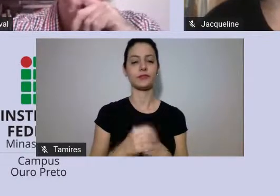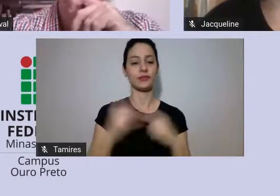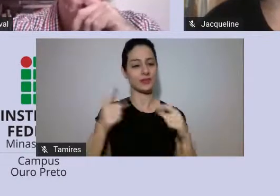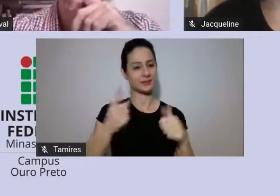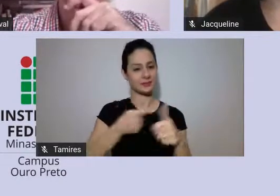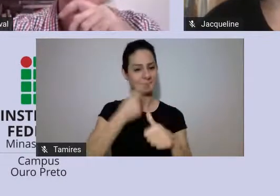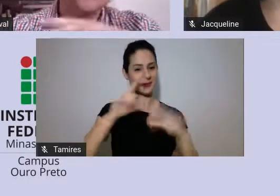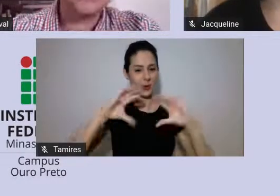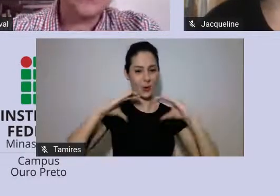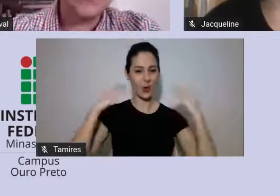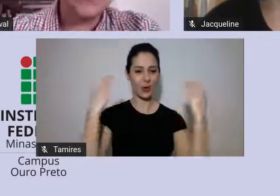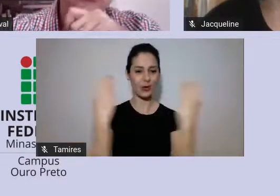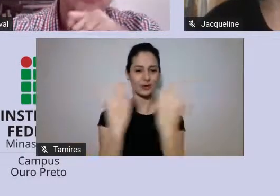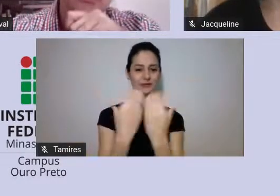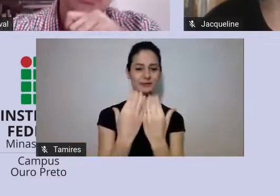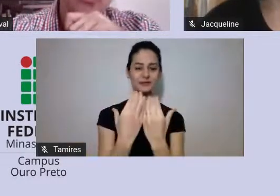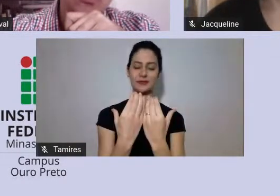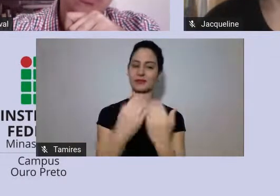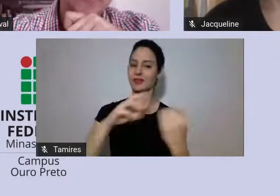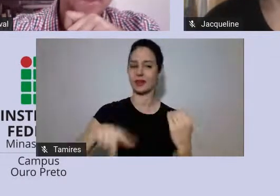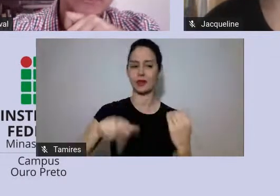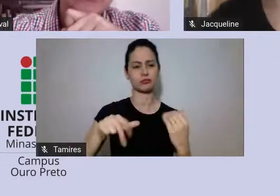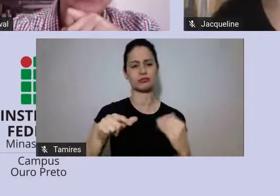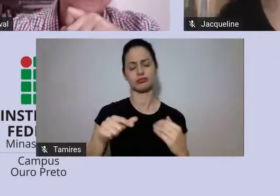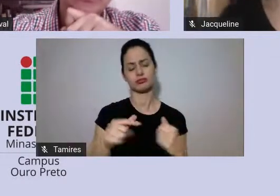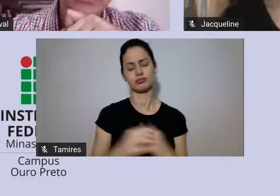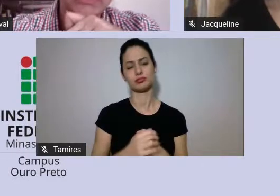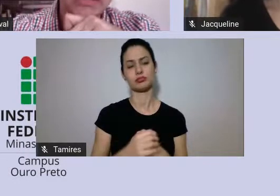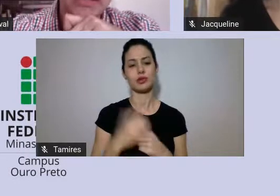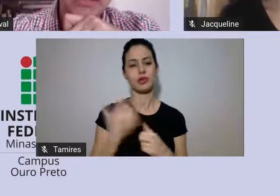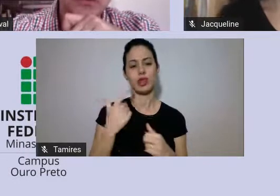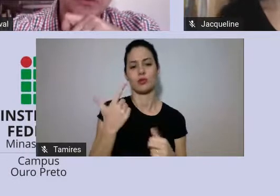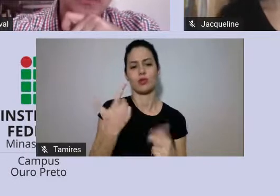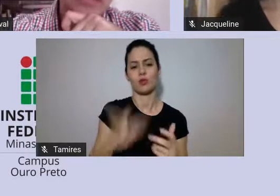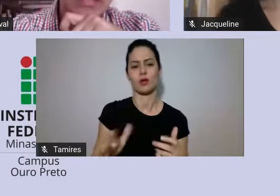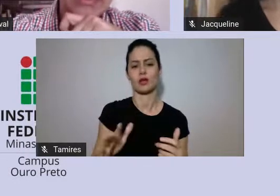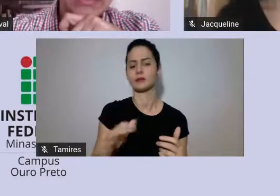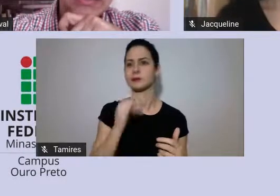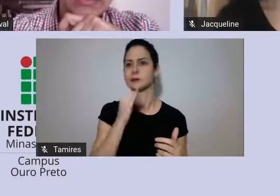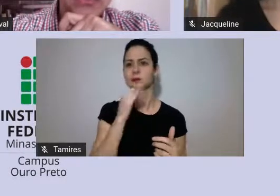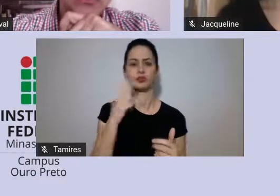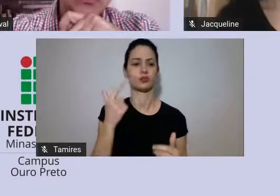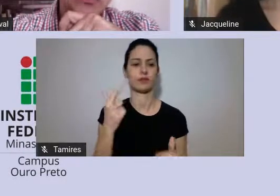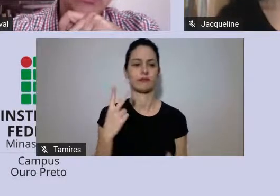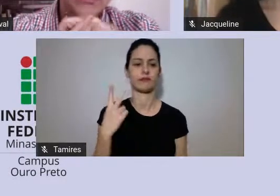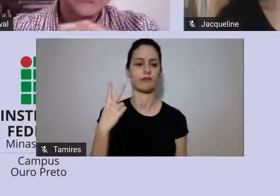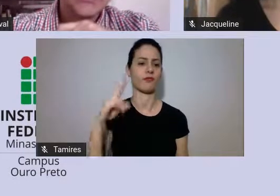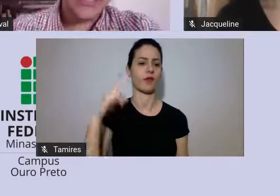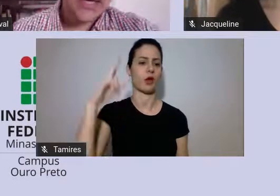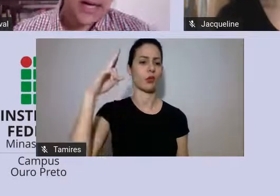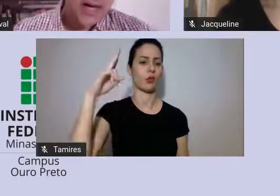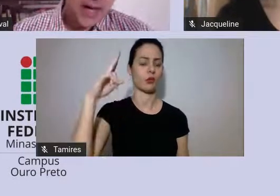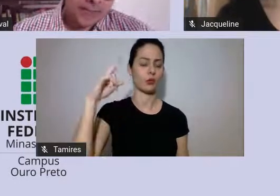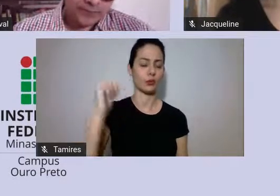e não aqui, de forma alguma, desvalorizando a questão